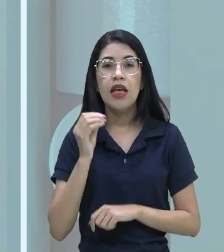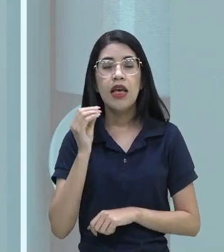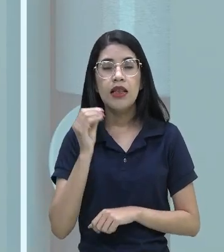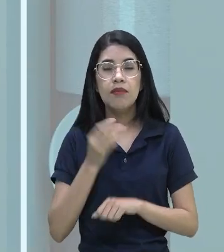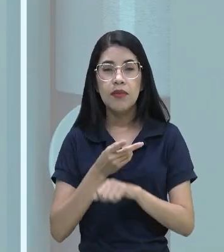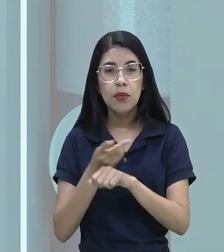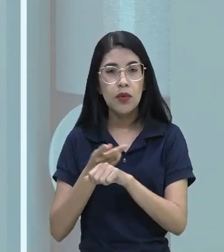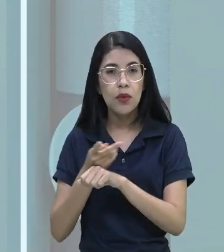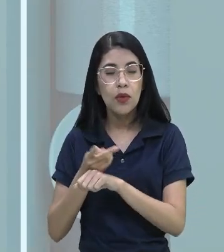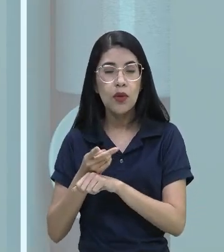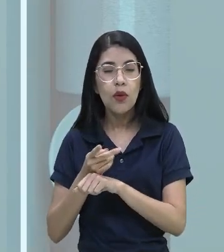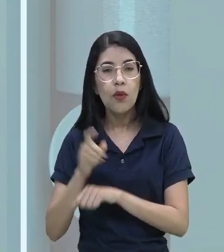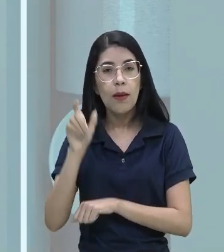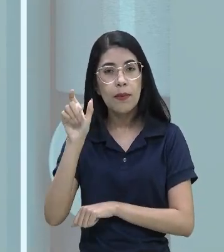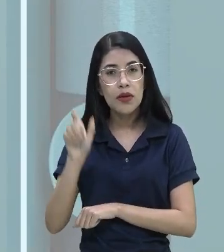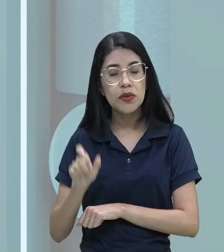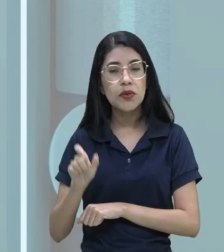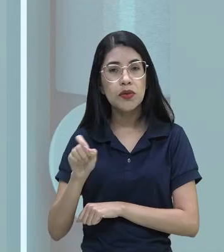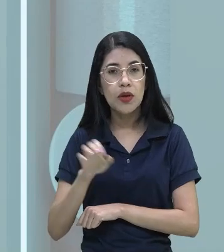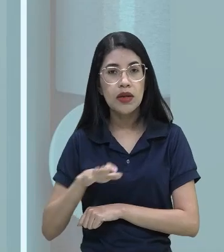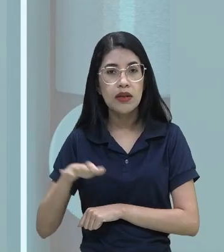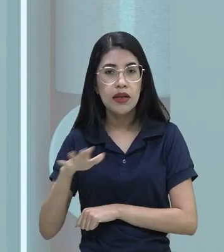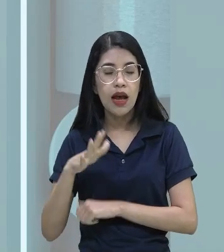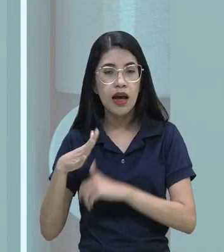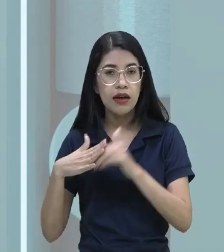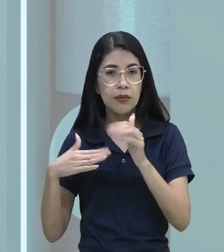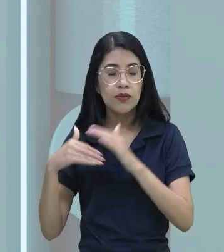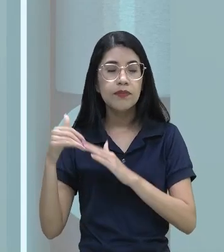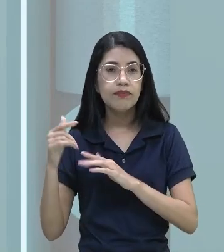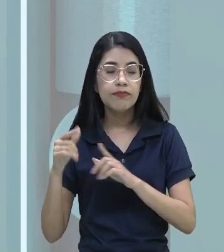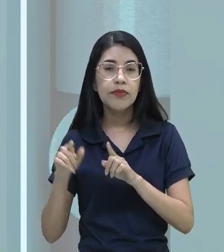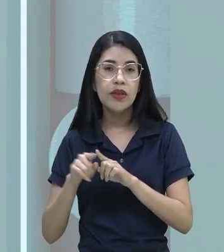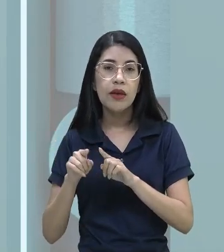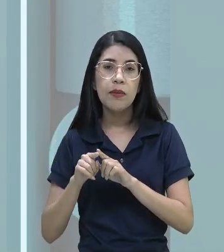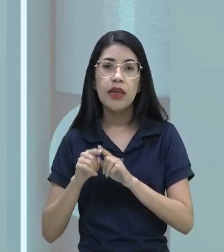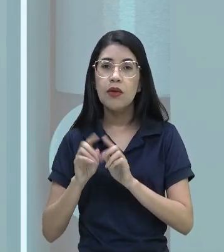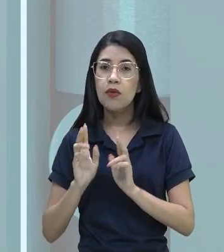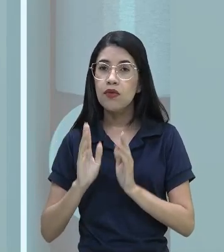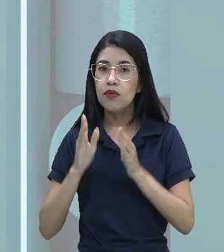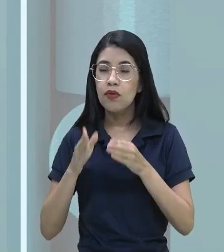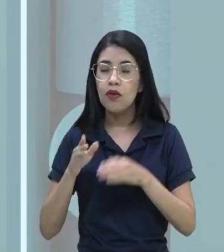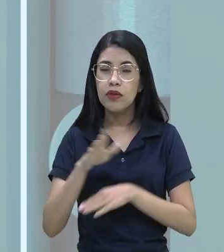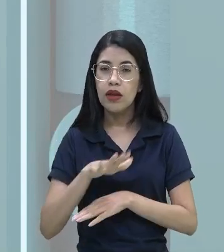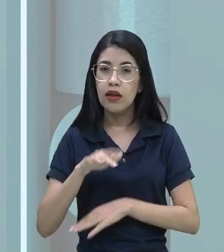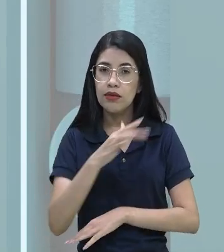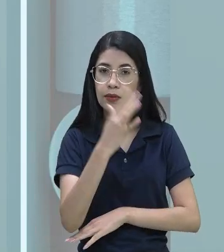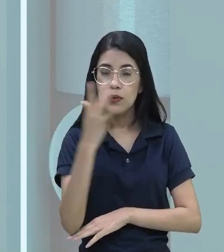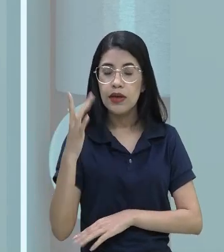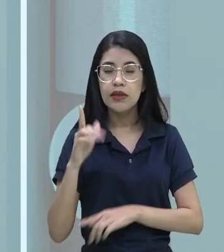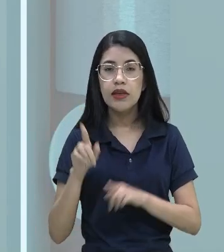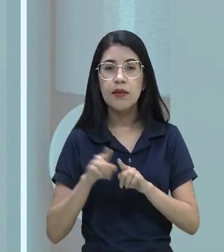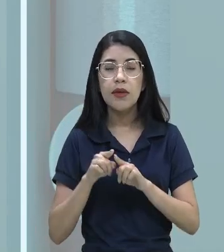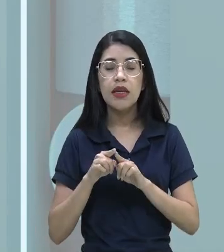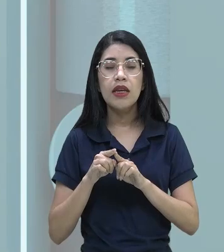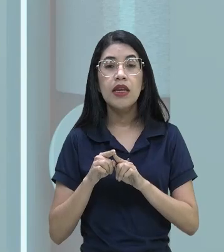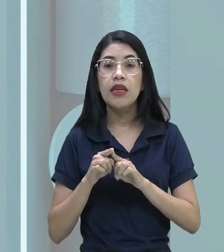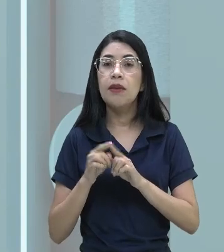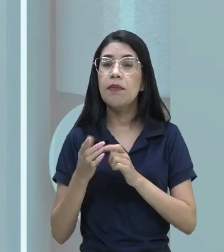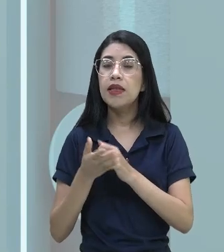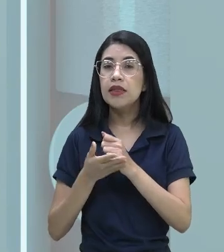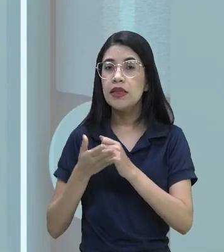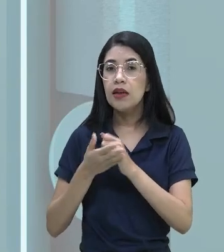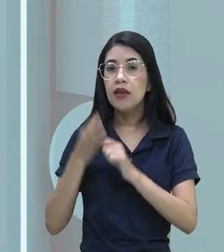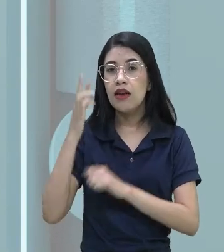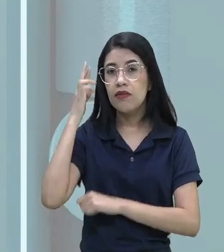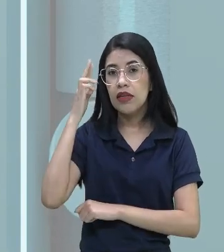de um filósofo a respeito da questão da natureza e da sua preservação, e a partir da reflexão sobre aquilo que ele disse,